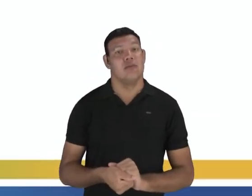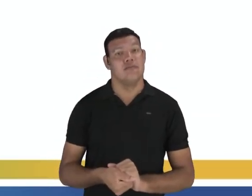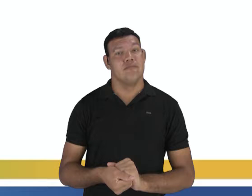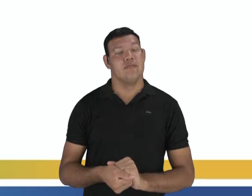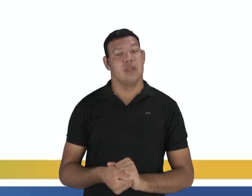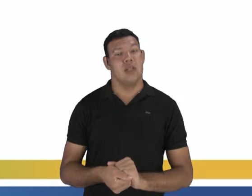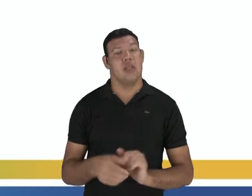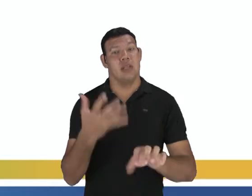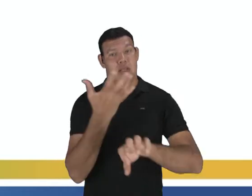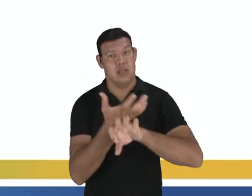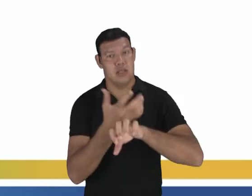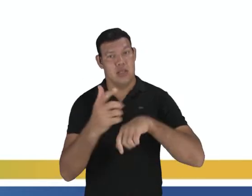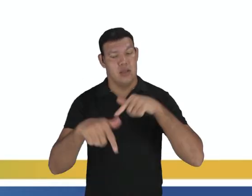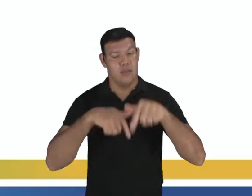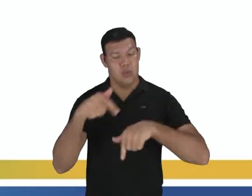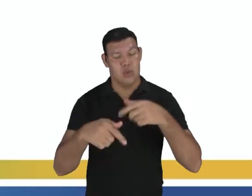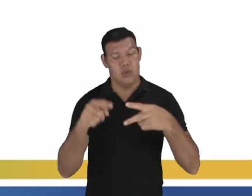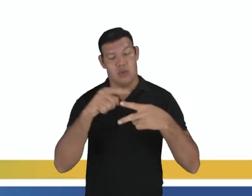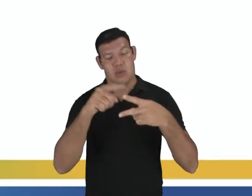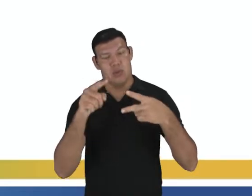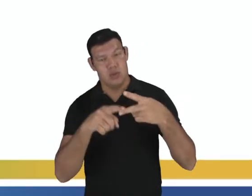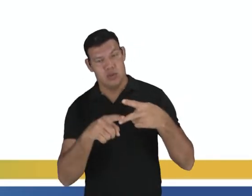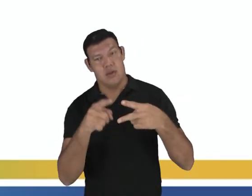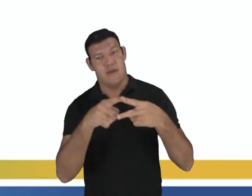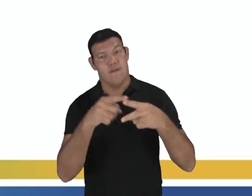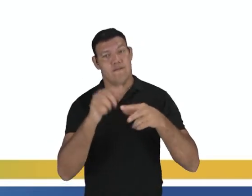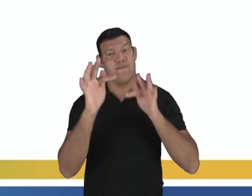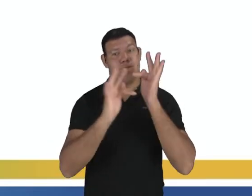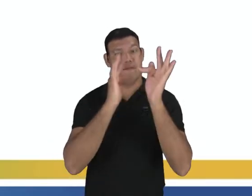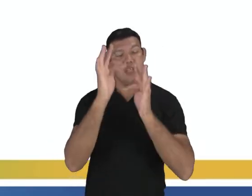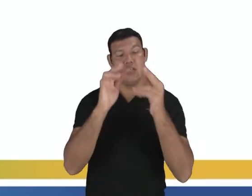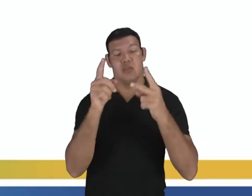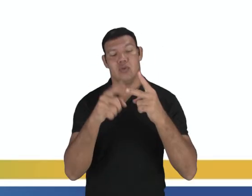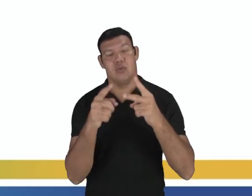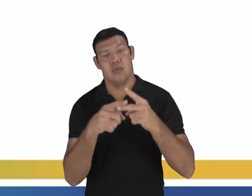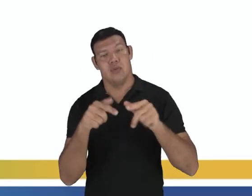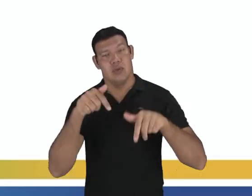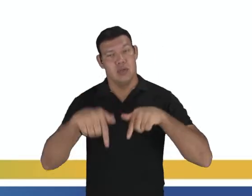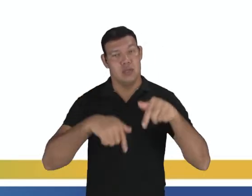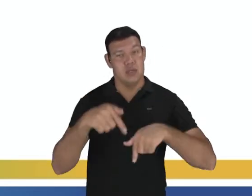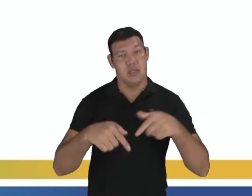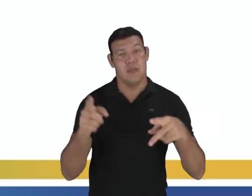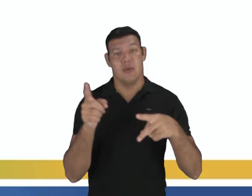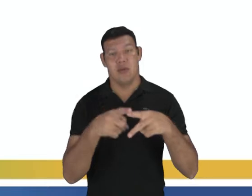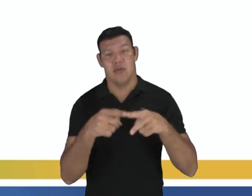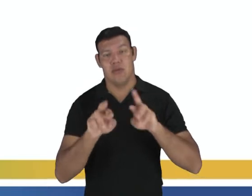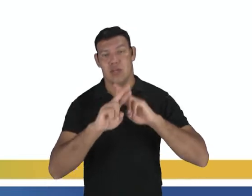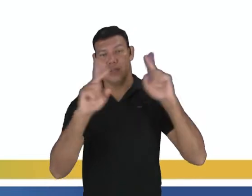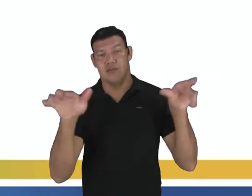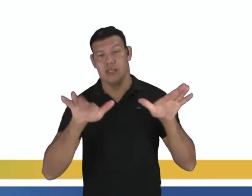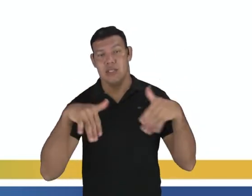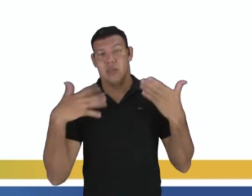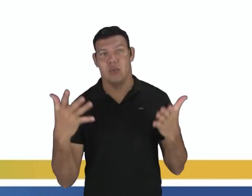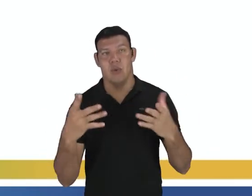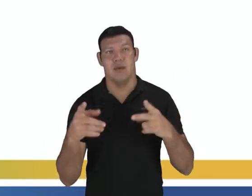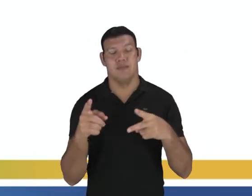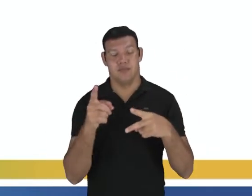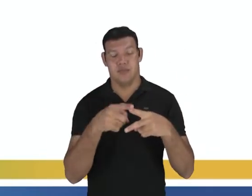o fenômeno físico e o fenômeno químico. Qual é a diferença entre eles? O fenômeno químico não